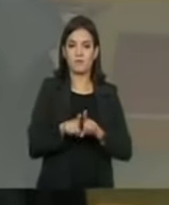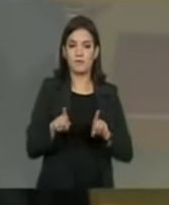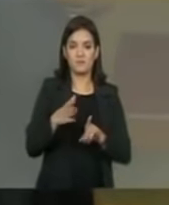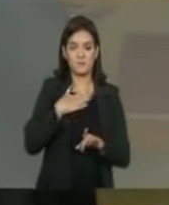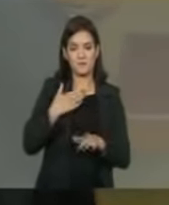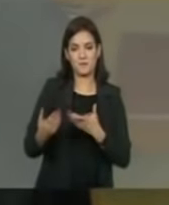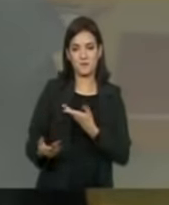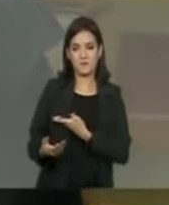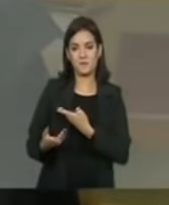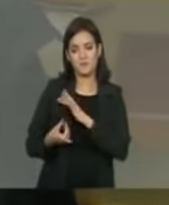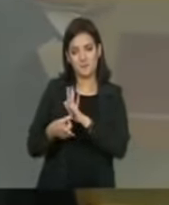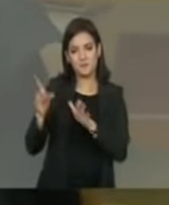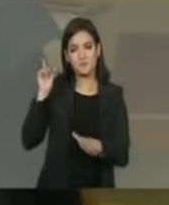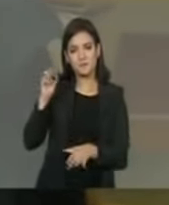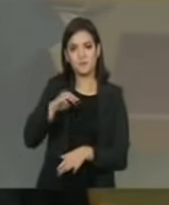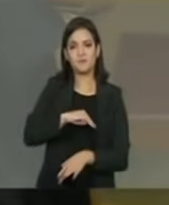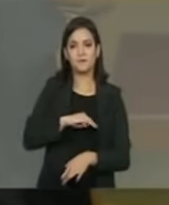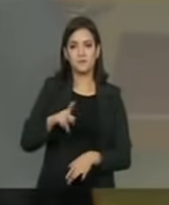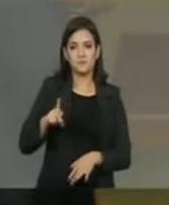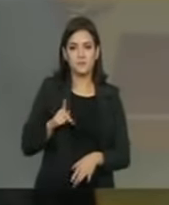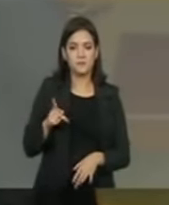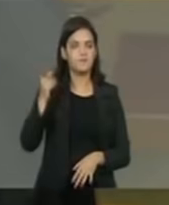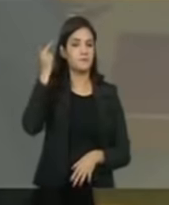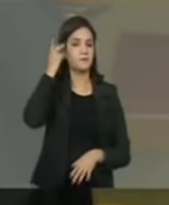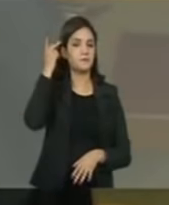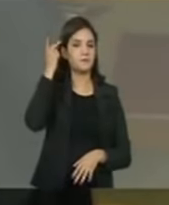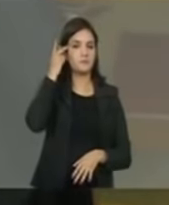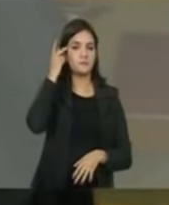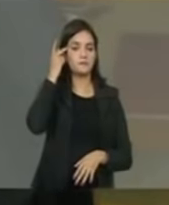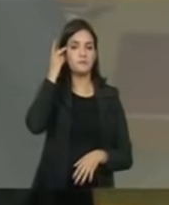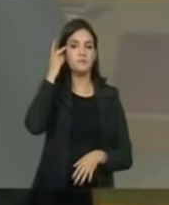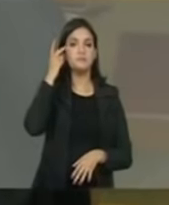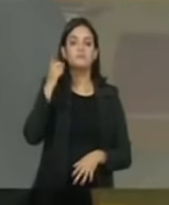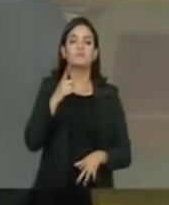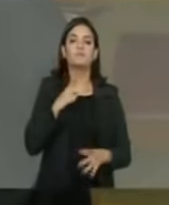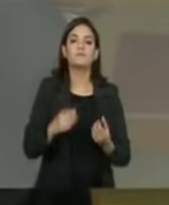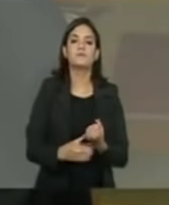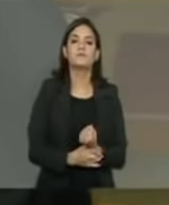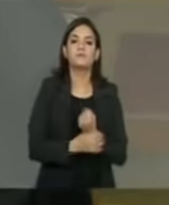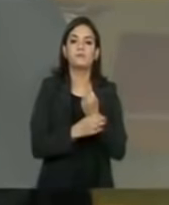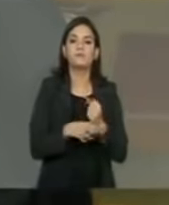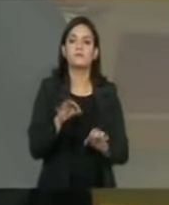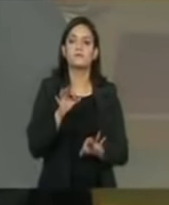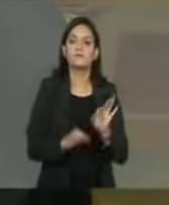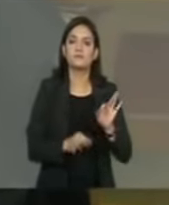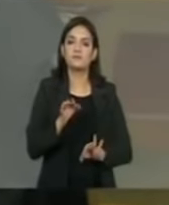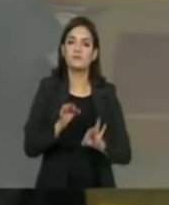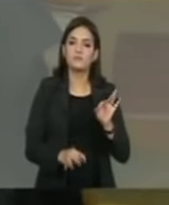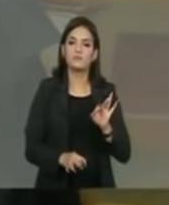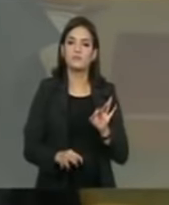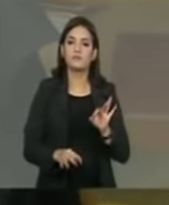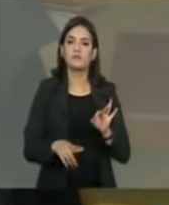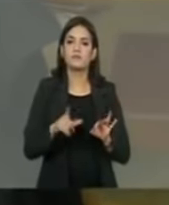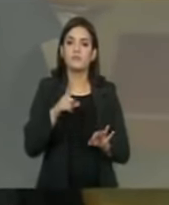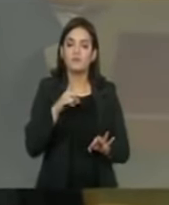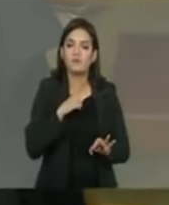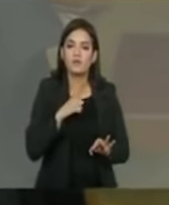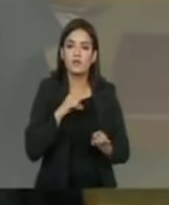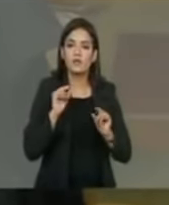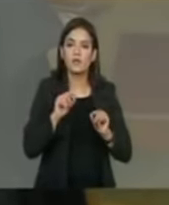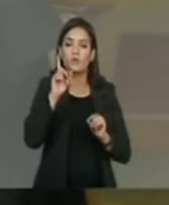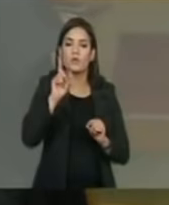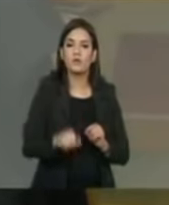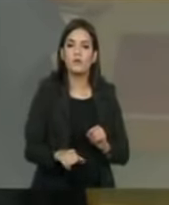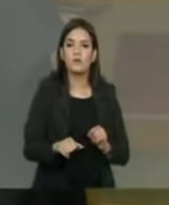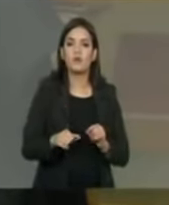de ministério público do estado de são paulo decidiu que a segurança jurídica trazida pela coisa julgada material é